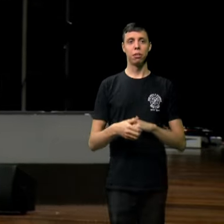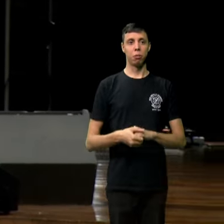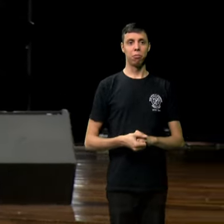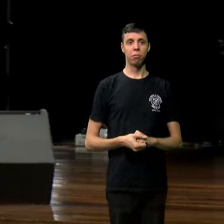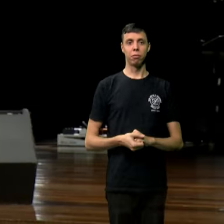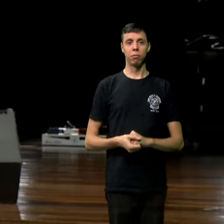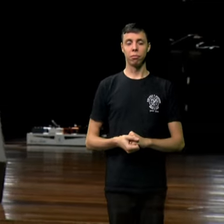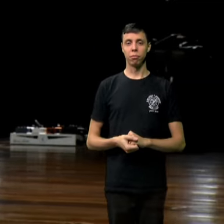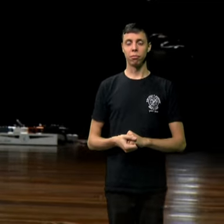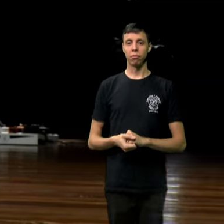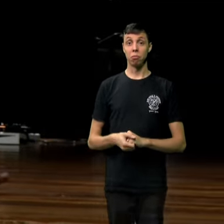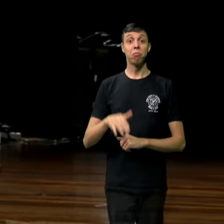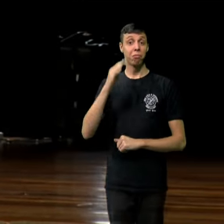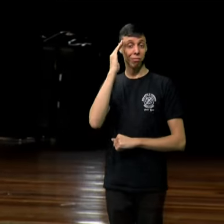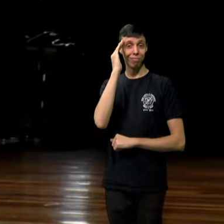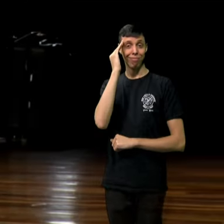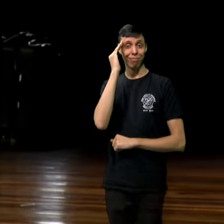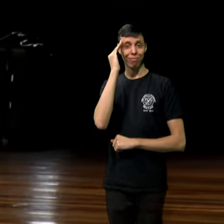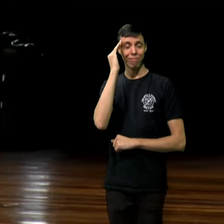Você entendeu ou não?